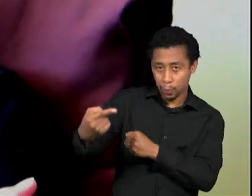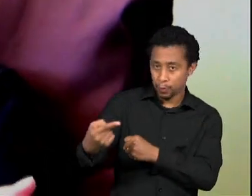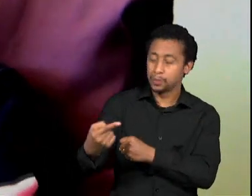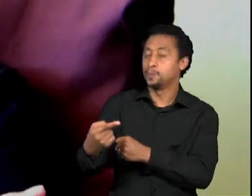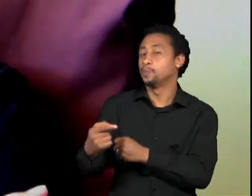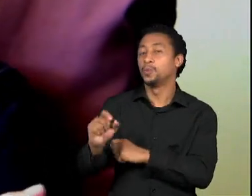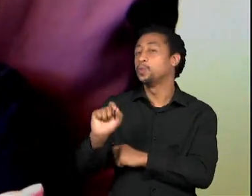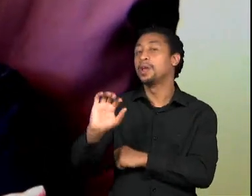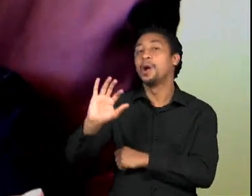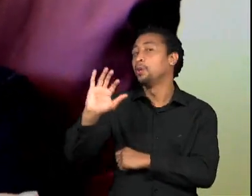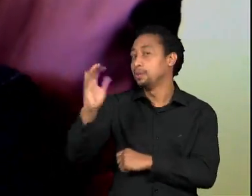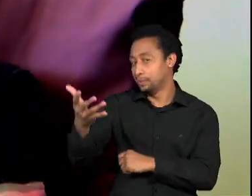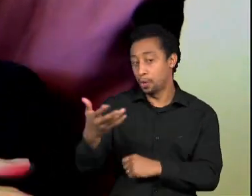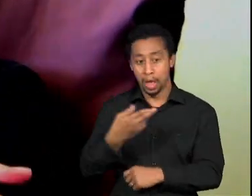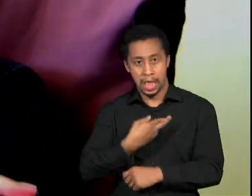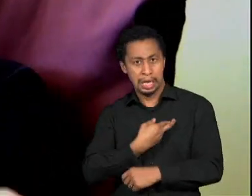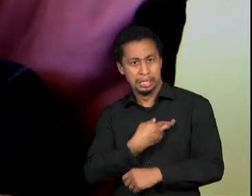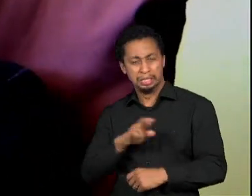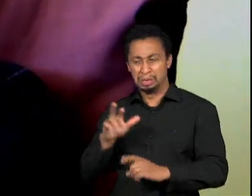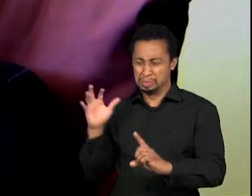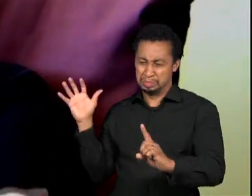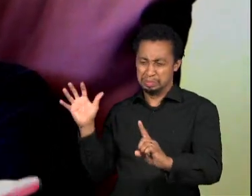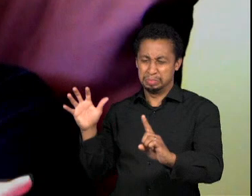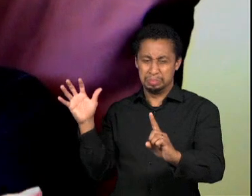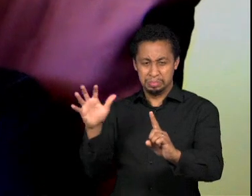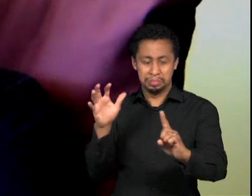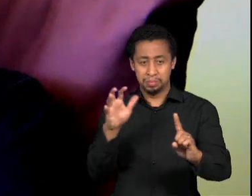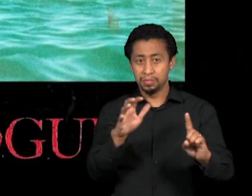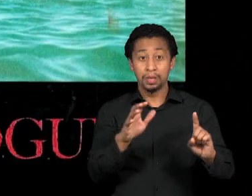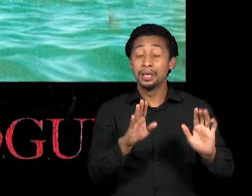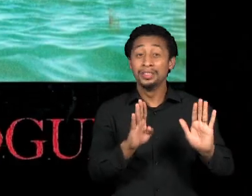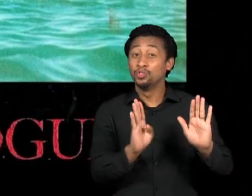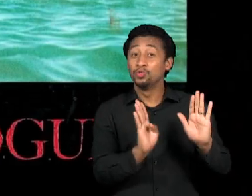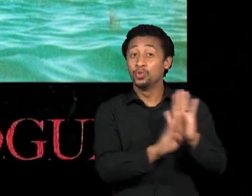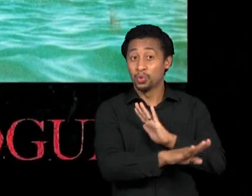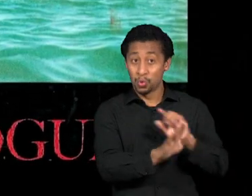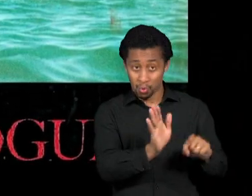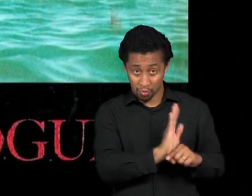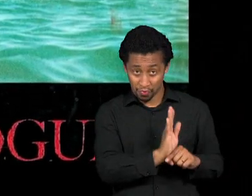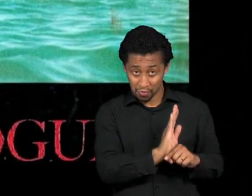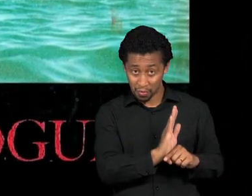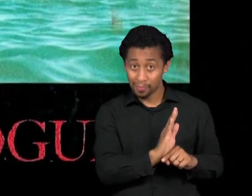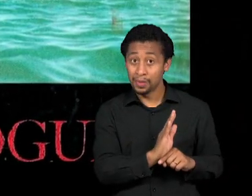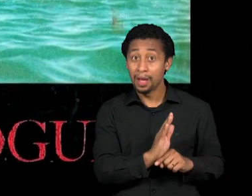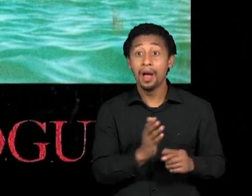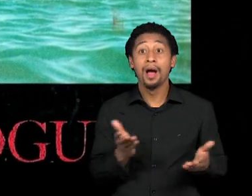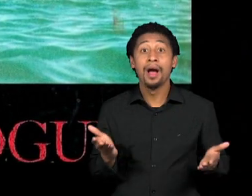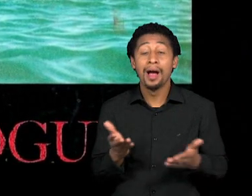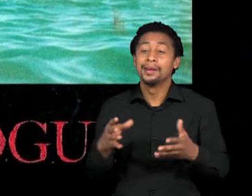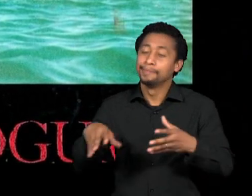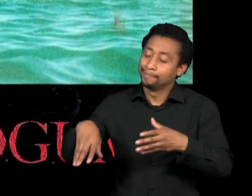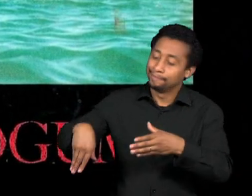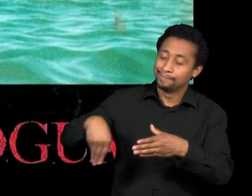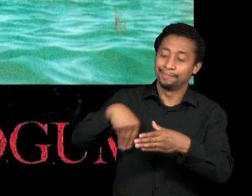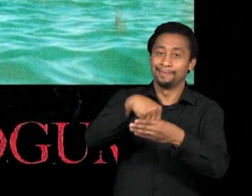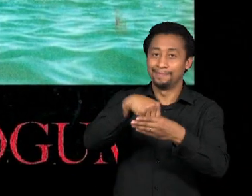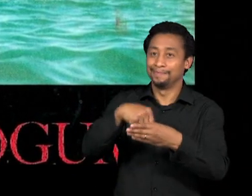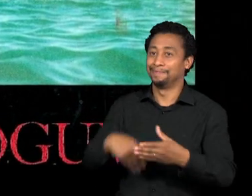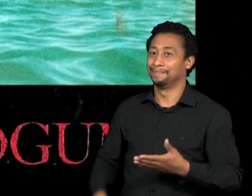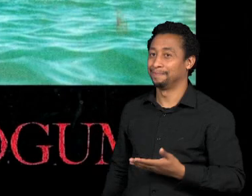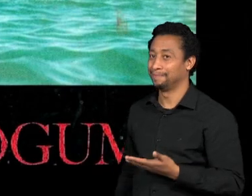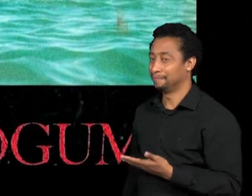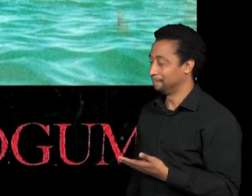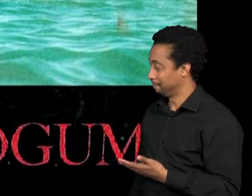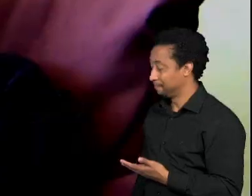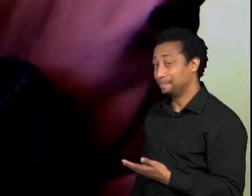era negativa e eliminada do filme passa a ser incorporada como